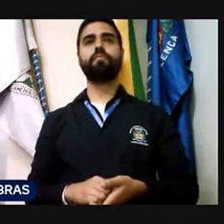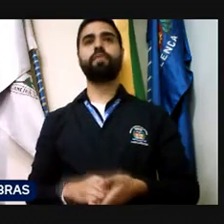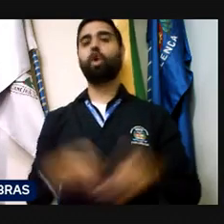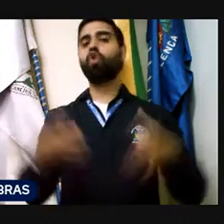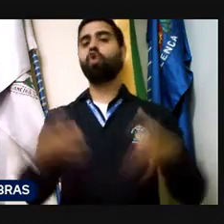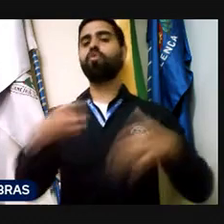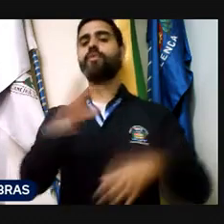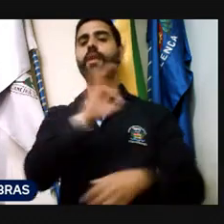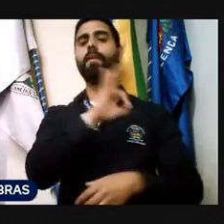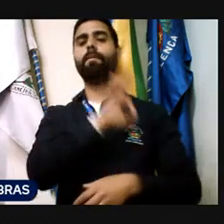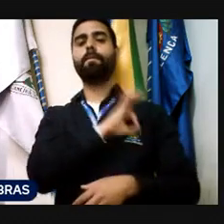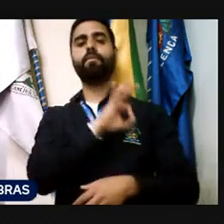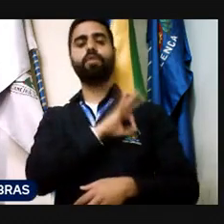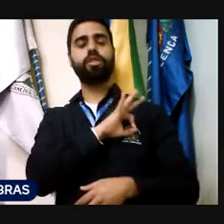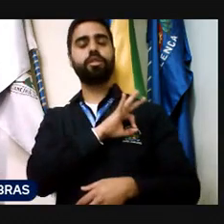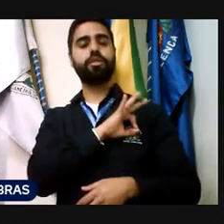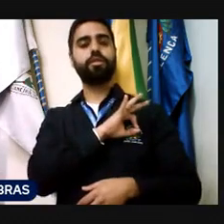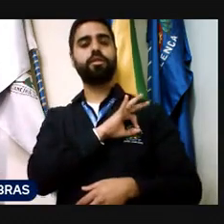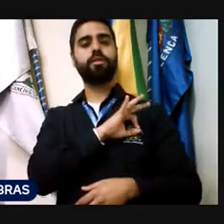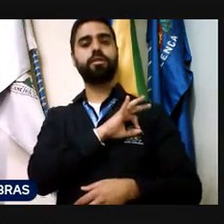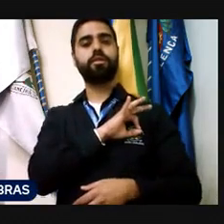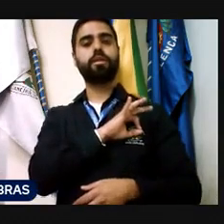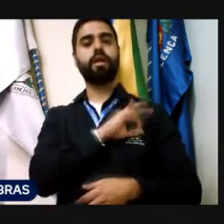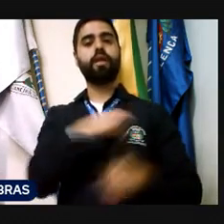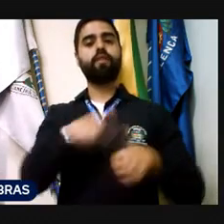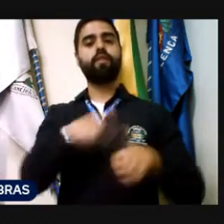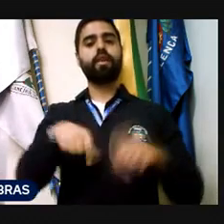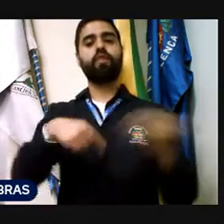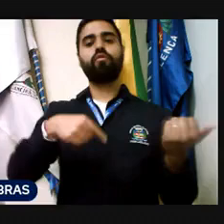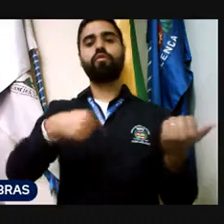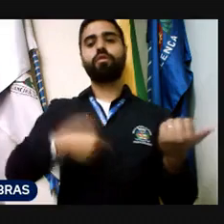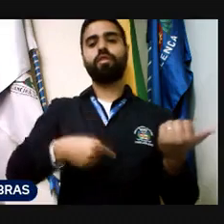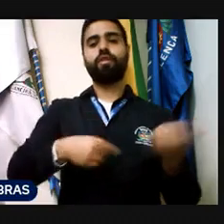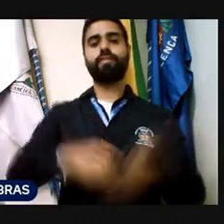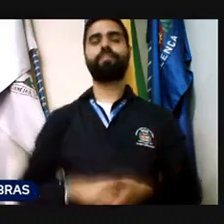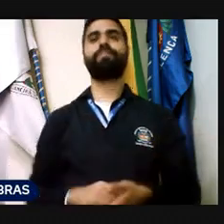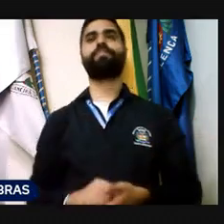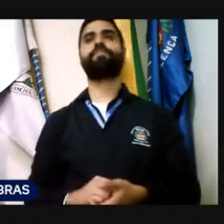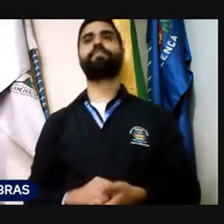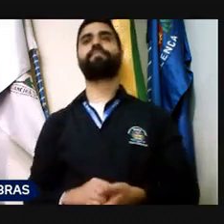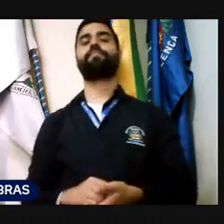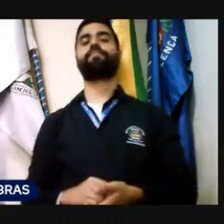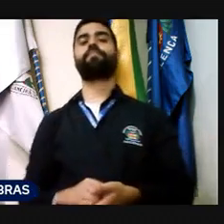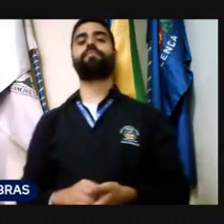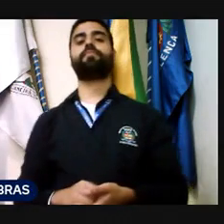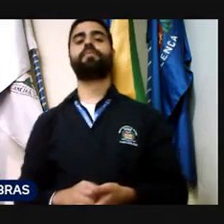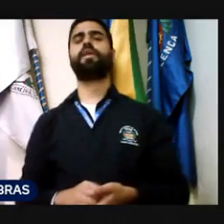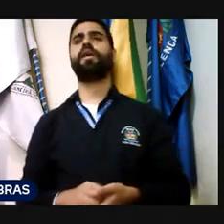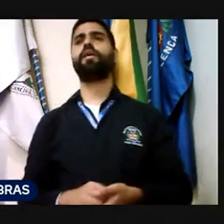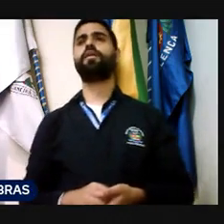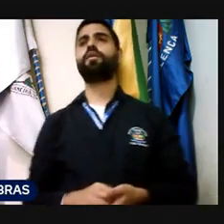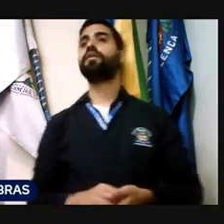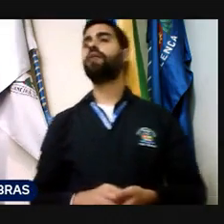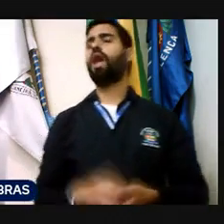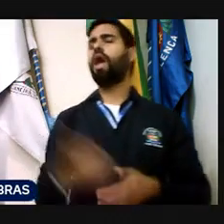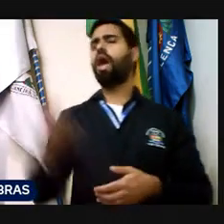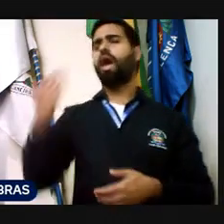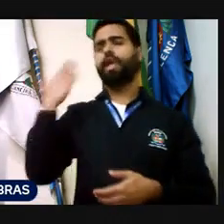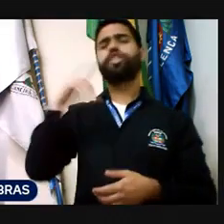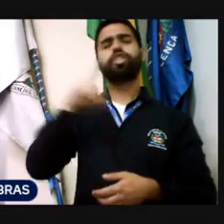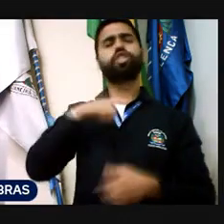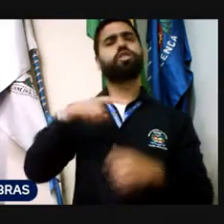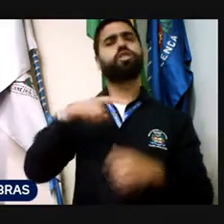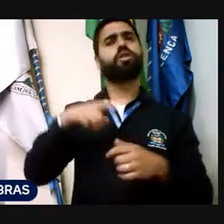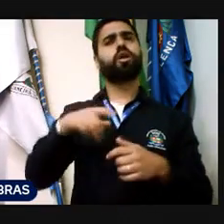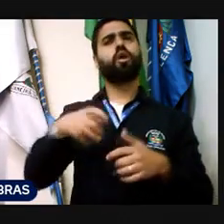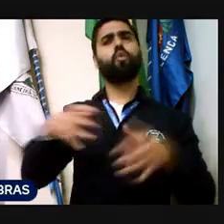destacamento de policiamento ostensivo no distrito de conservatória, na qual nós tínhamos lá uma unidade, e